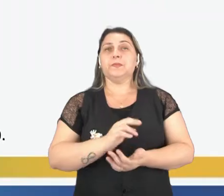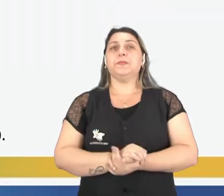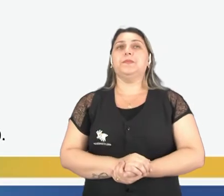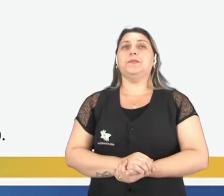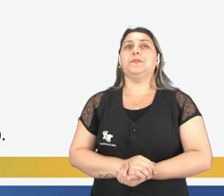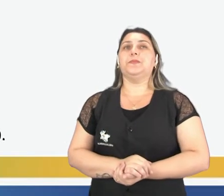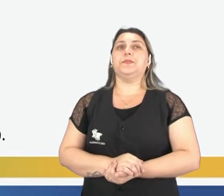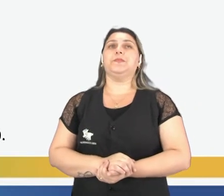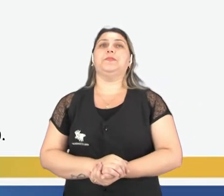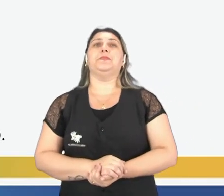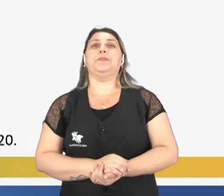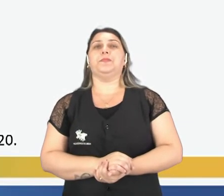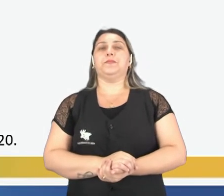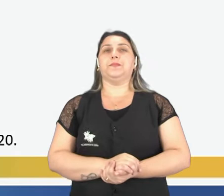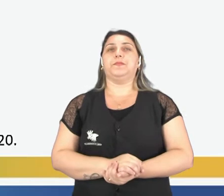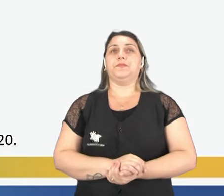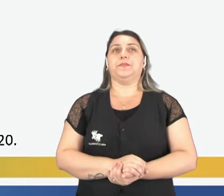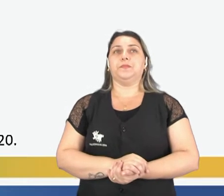lá.